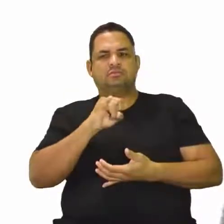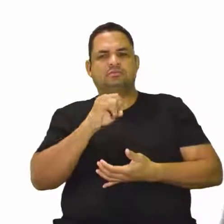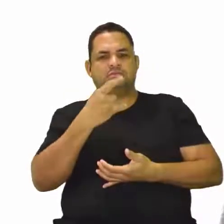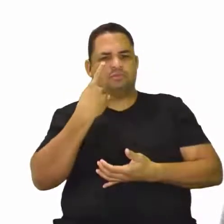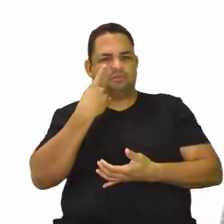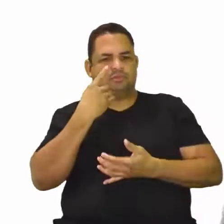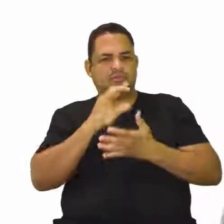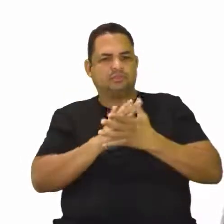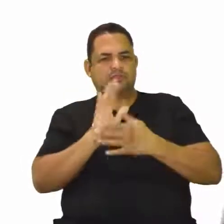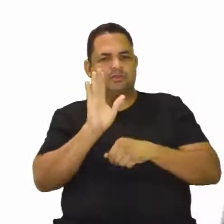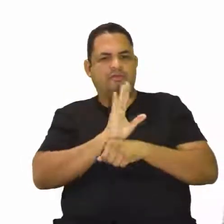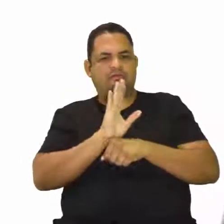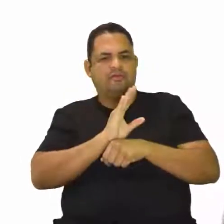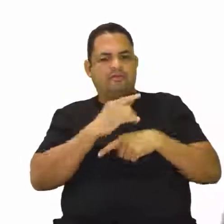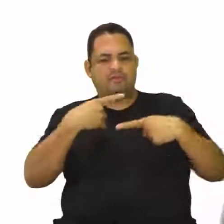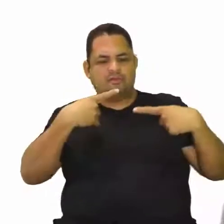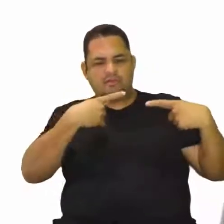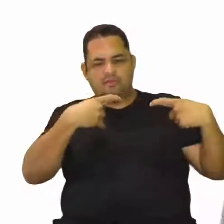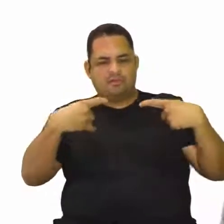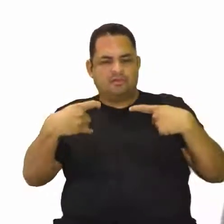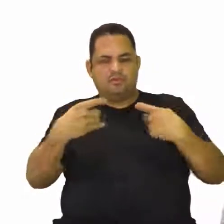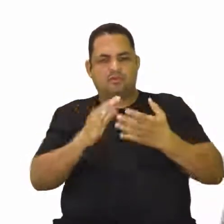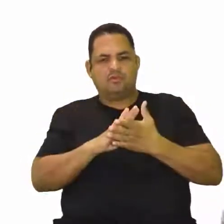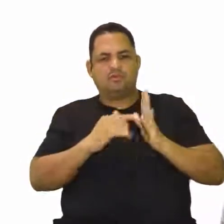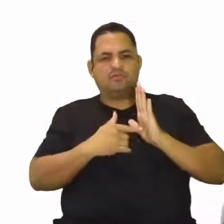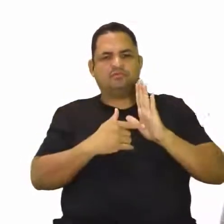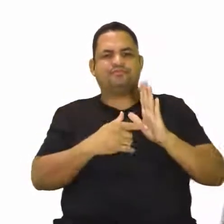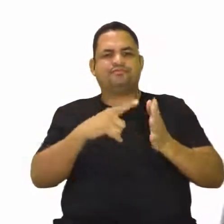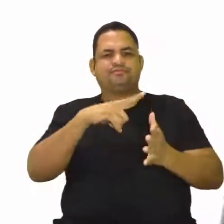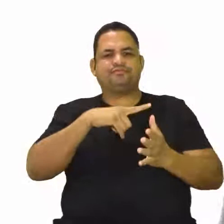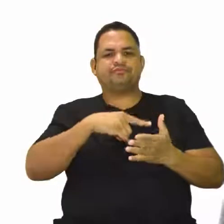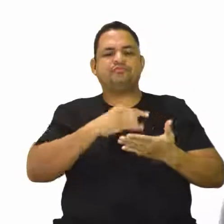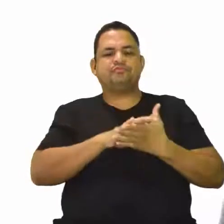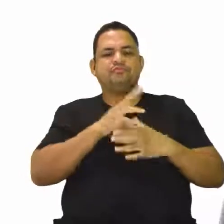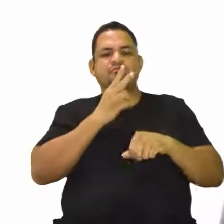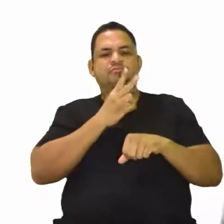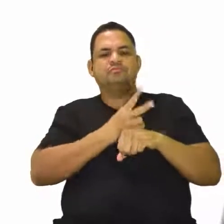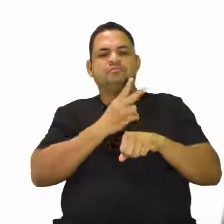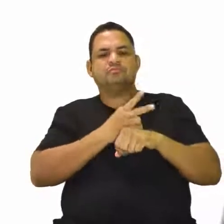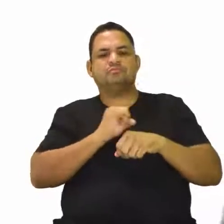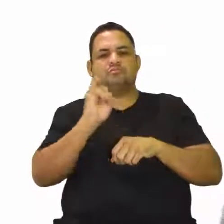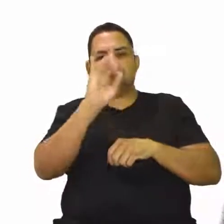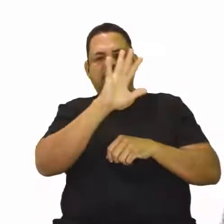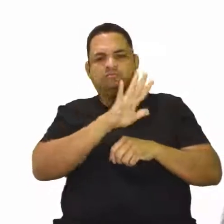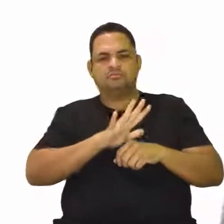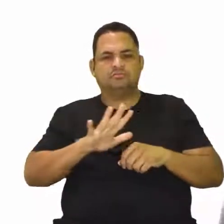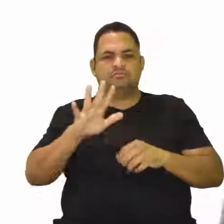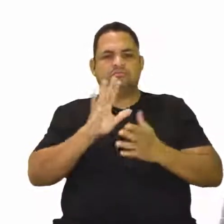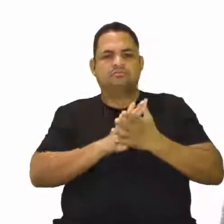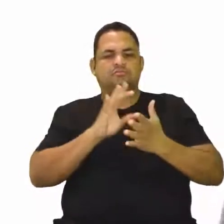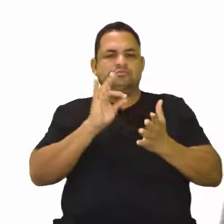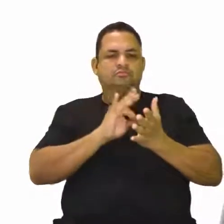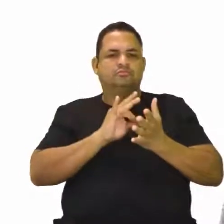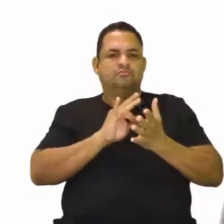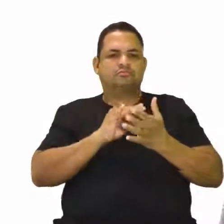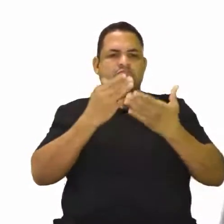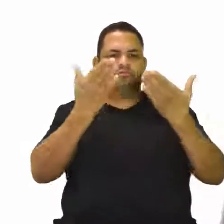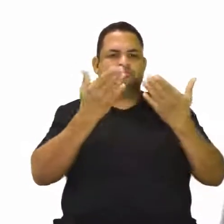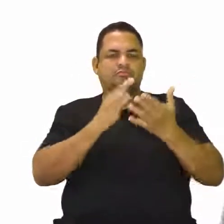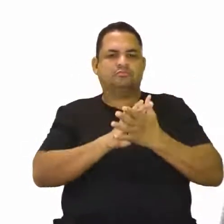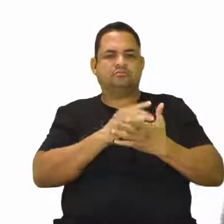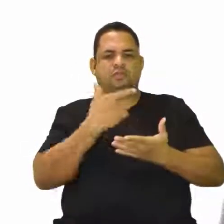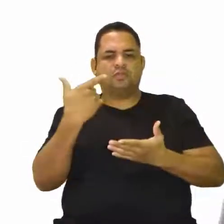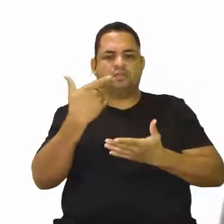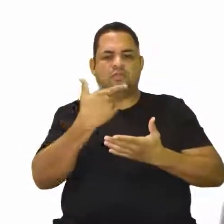o sul de guerra que retrata a guerra nós temos documentários com imagens reais do